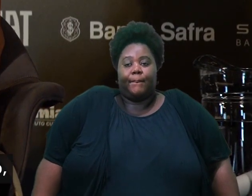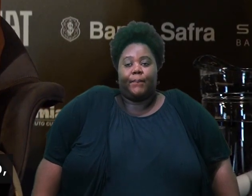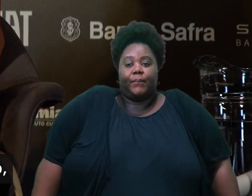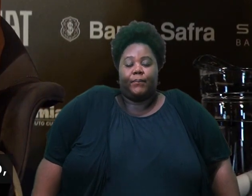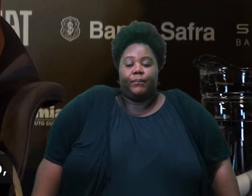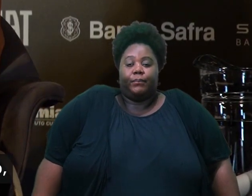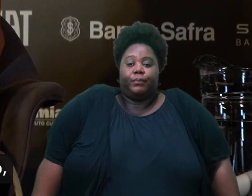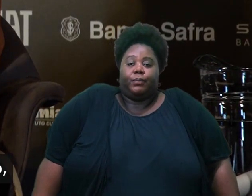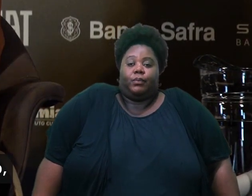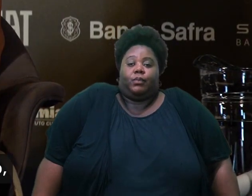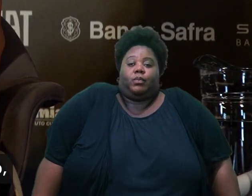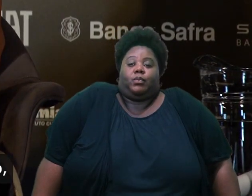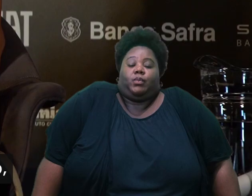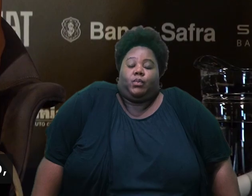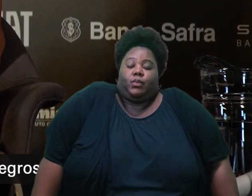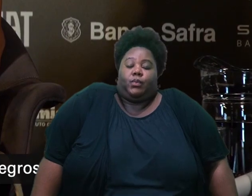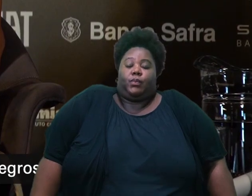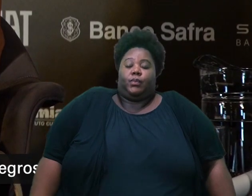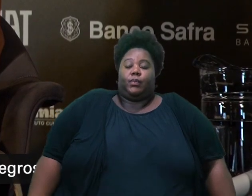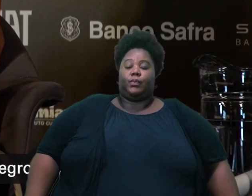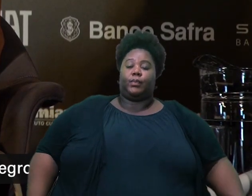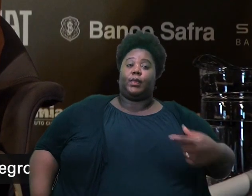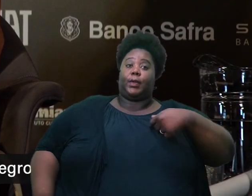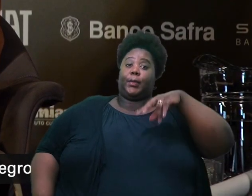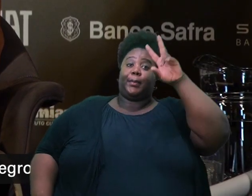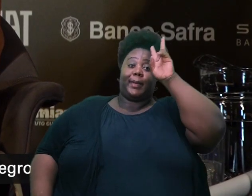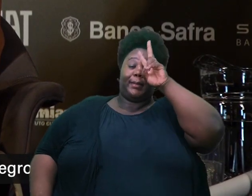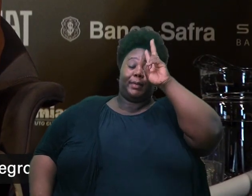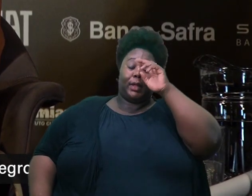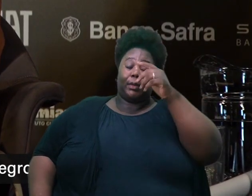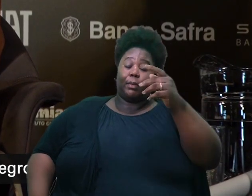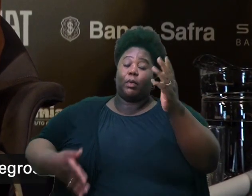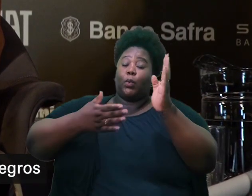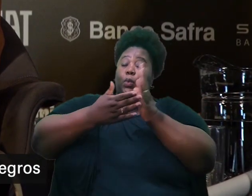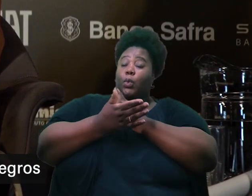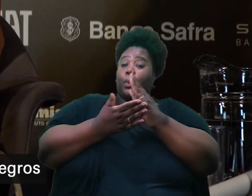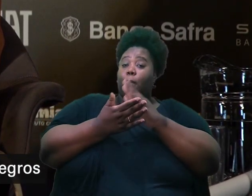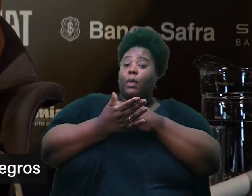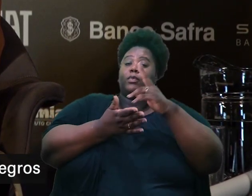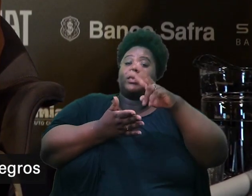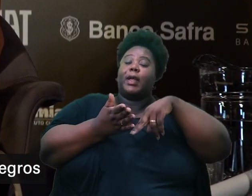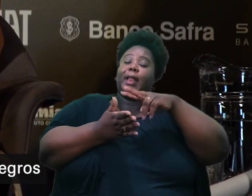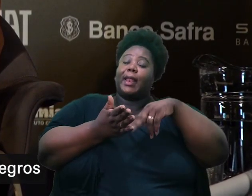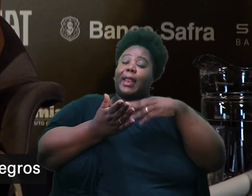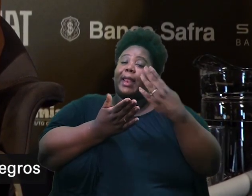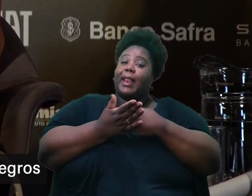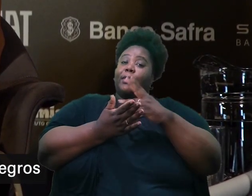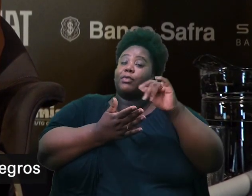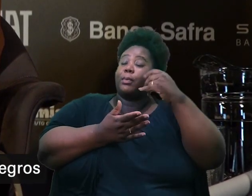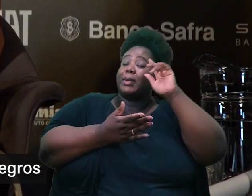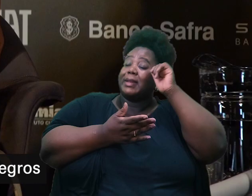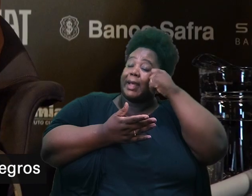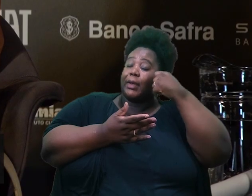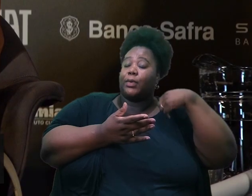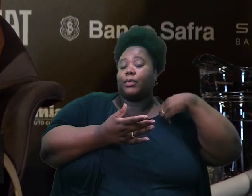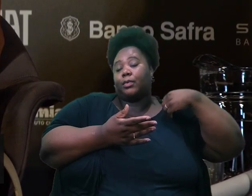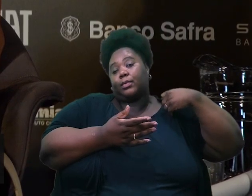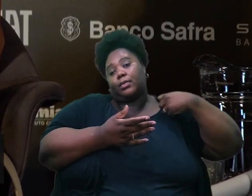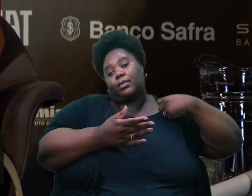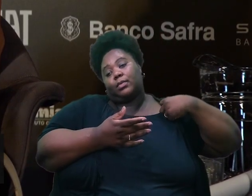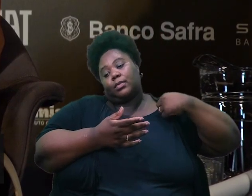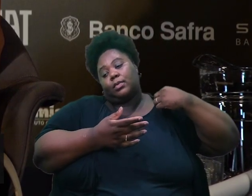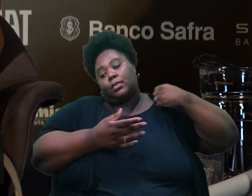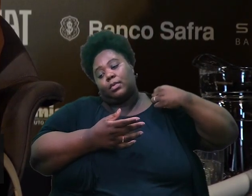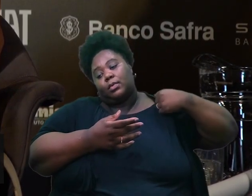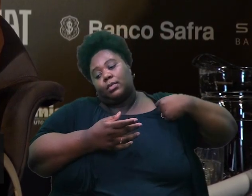E eu me lembro que os únicos livros que havia sobre os negros na